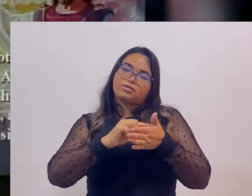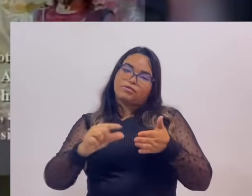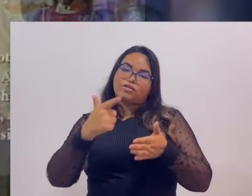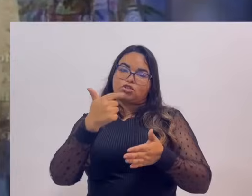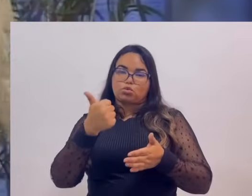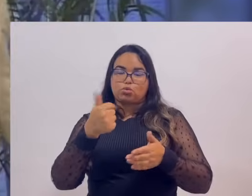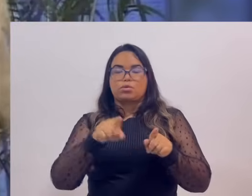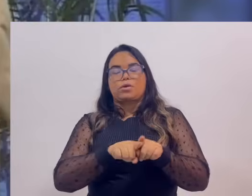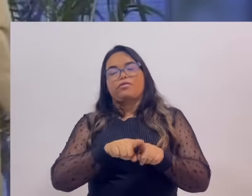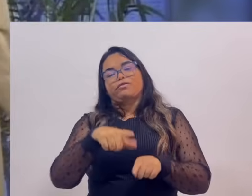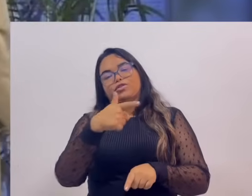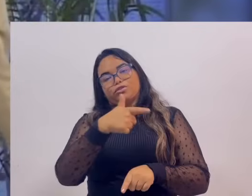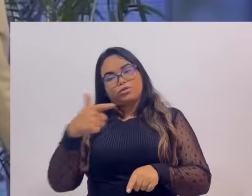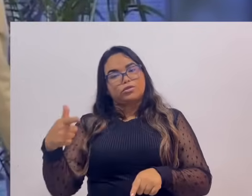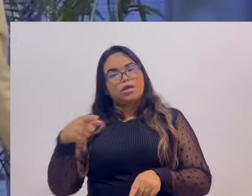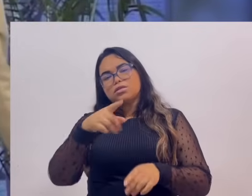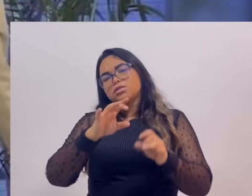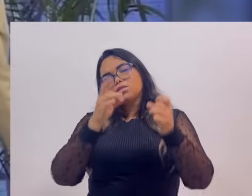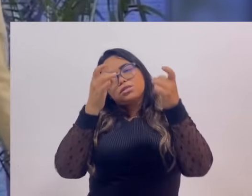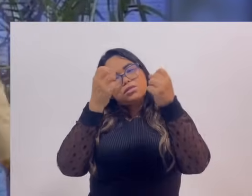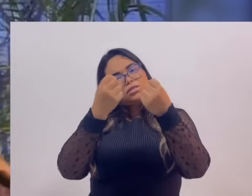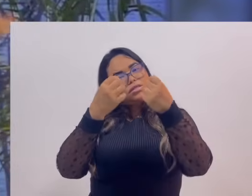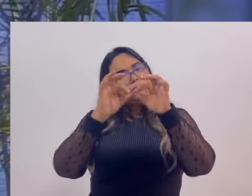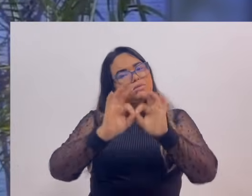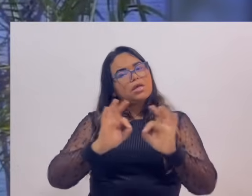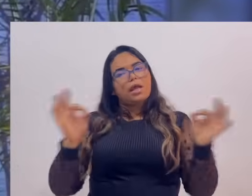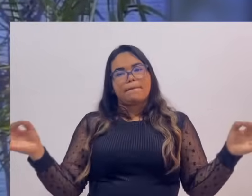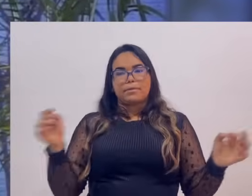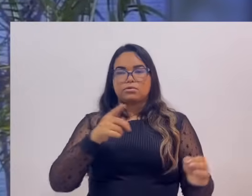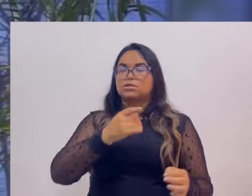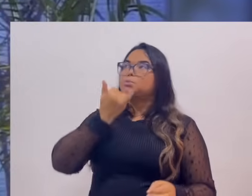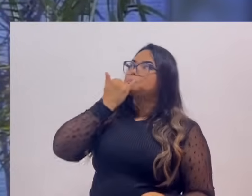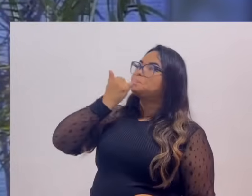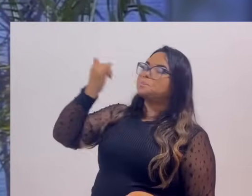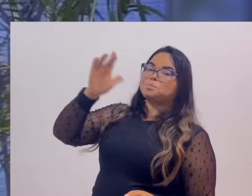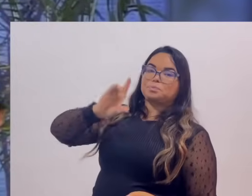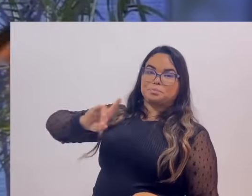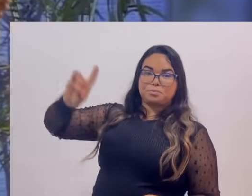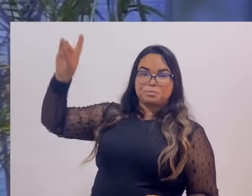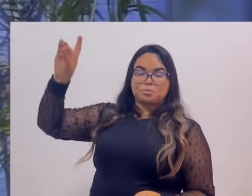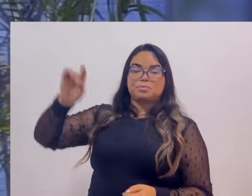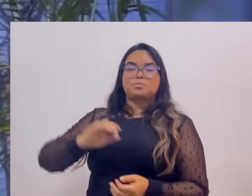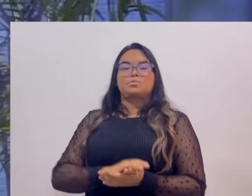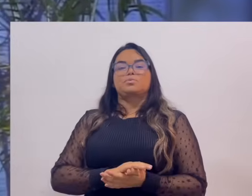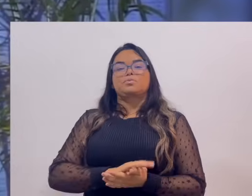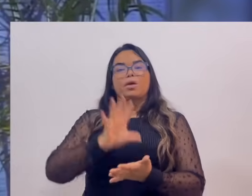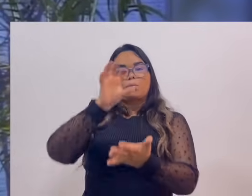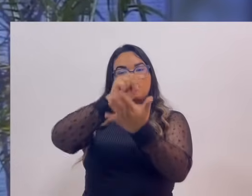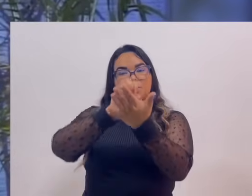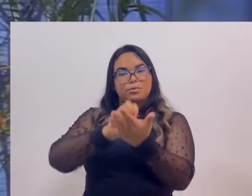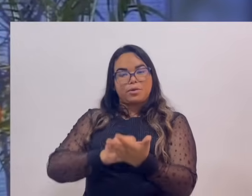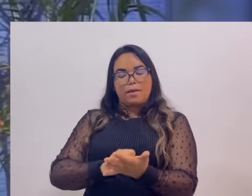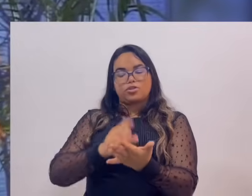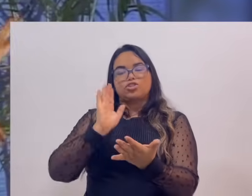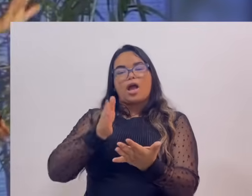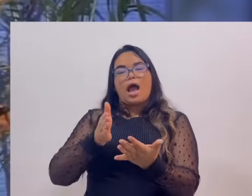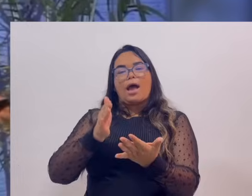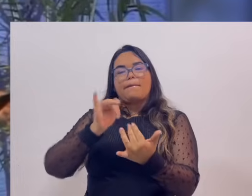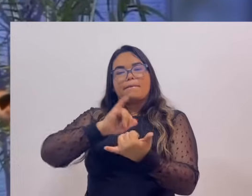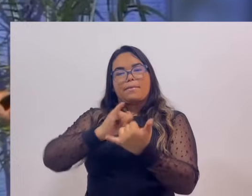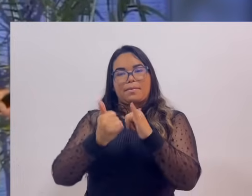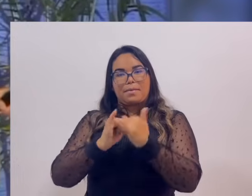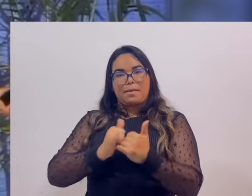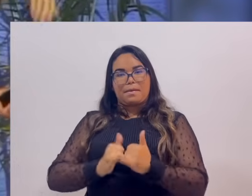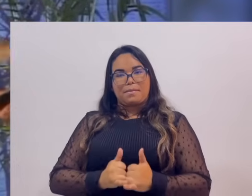3 21 e 22 é tão simples assim peça perdão a Deus e o seu registro de